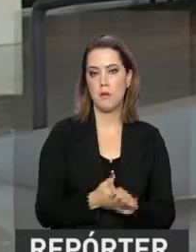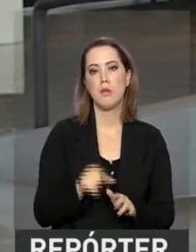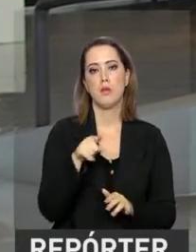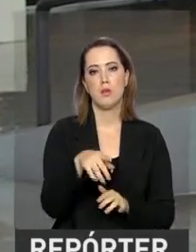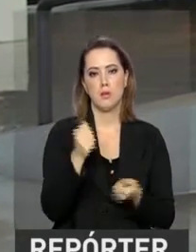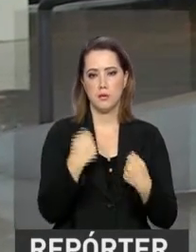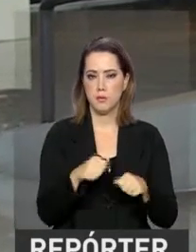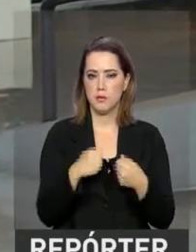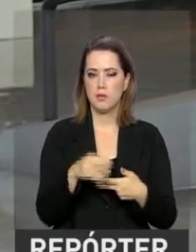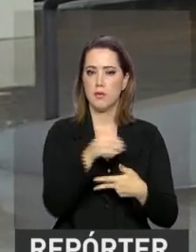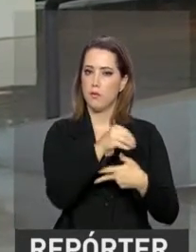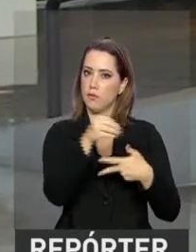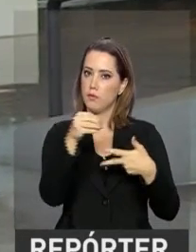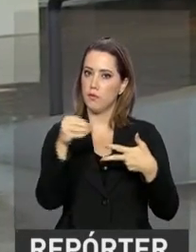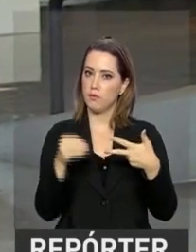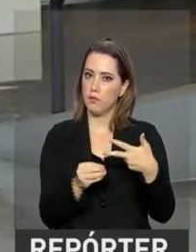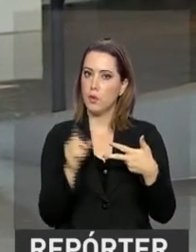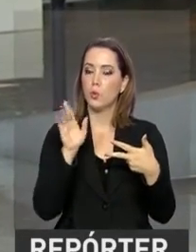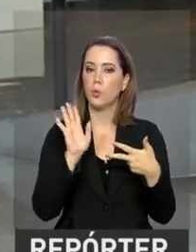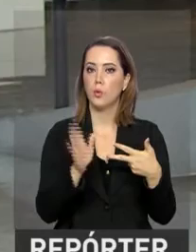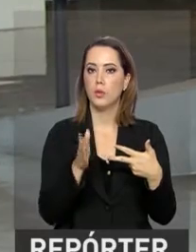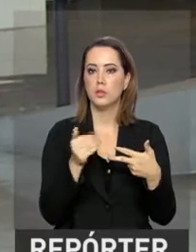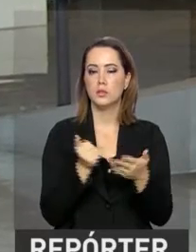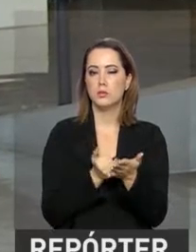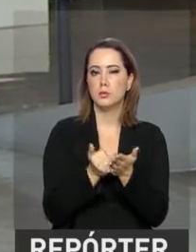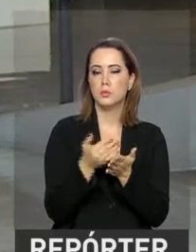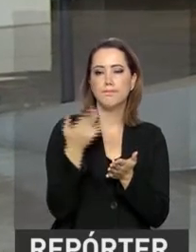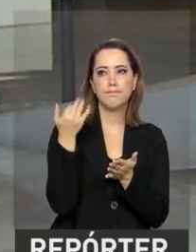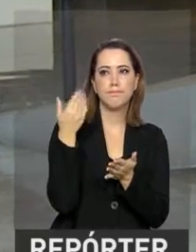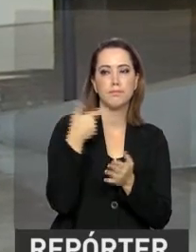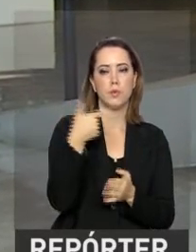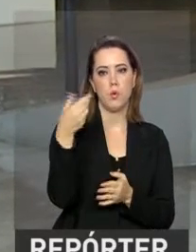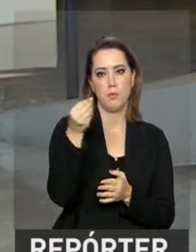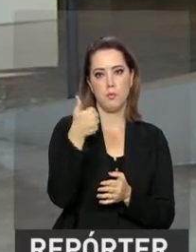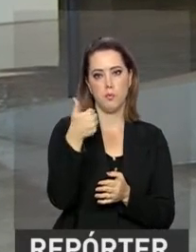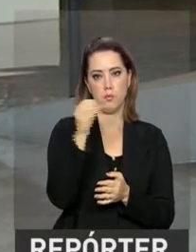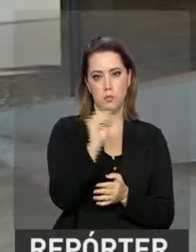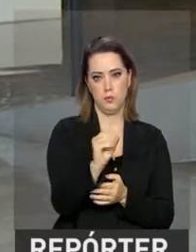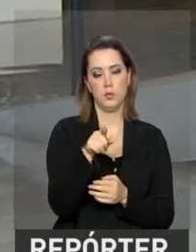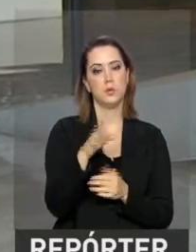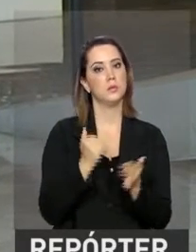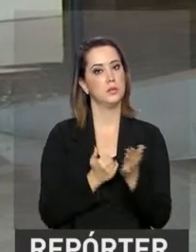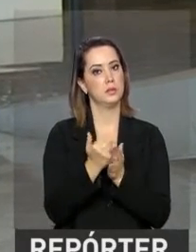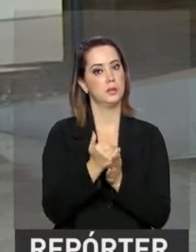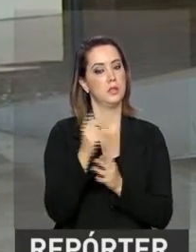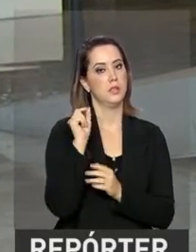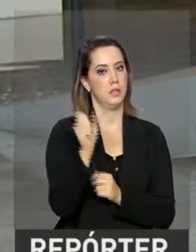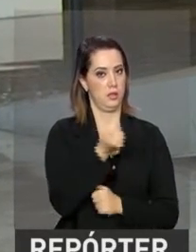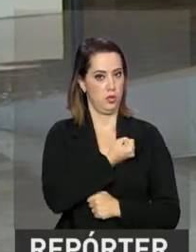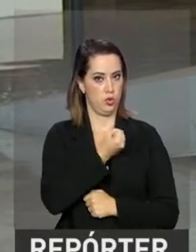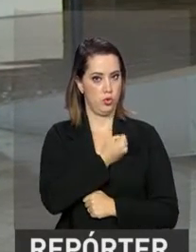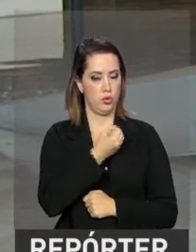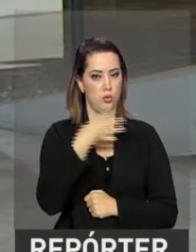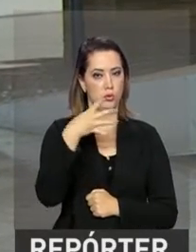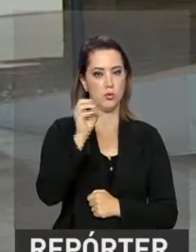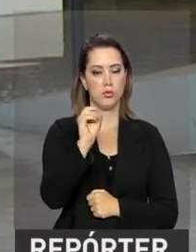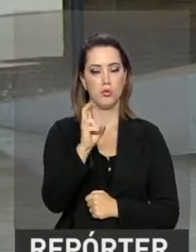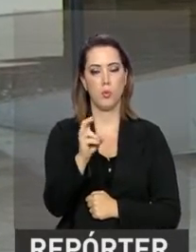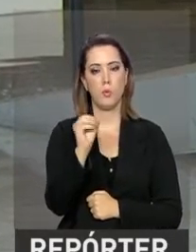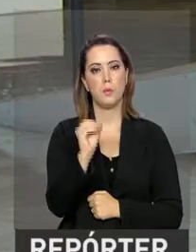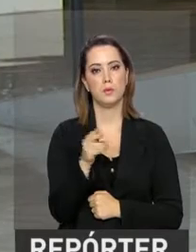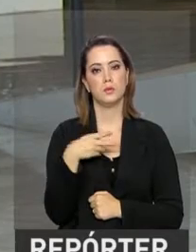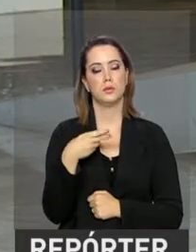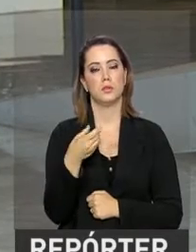feito o enem exame nacional do ensino médio a partir de 2010 e ter alcançado uma nota de pelo menos 450 pontos